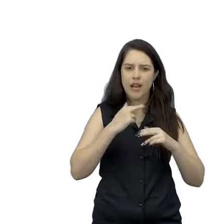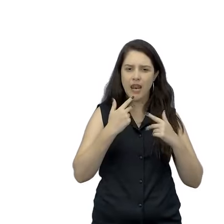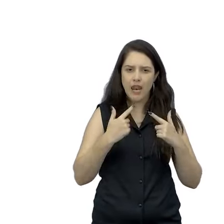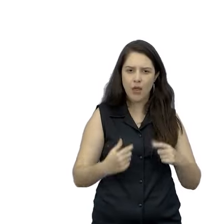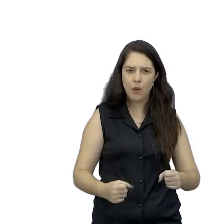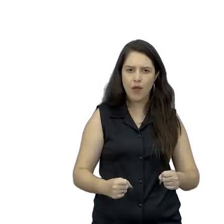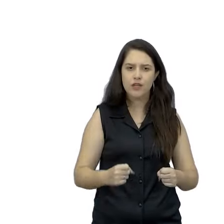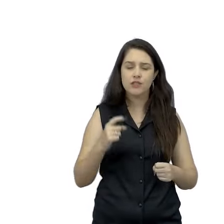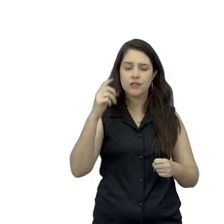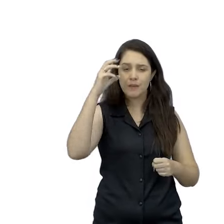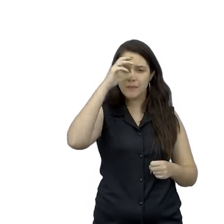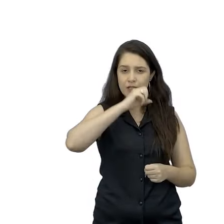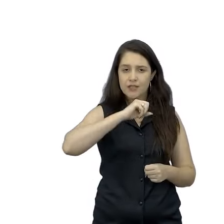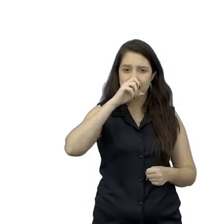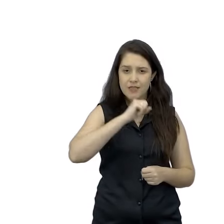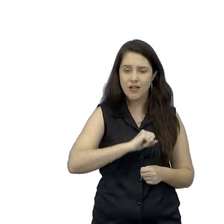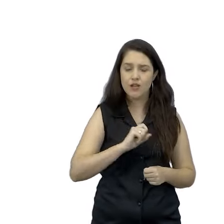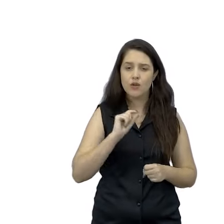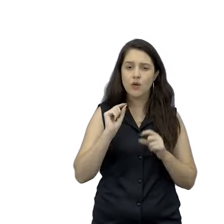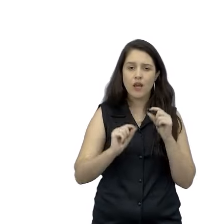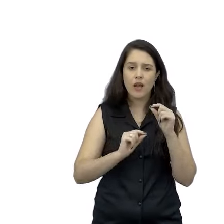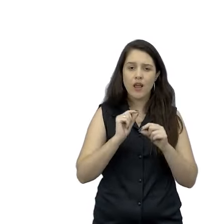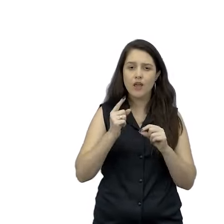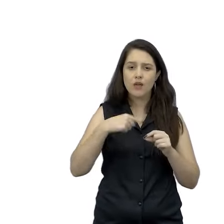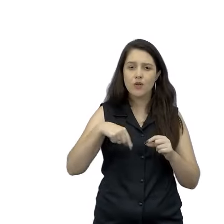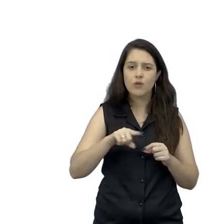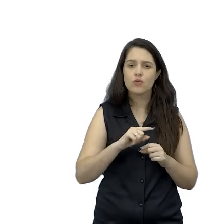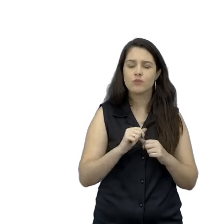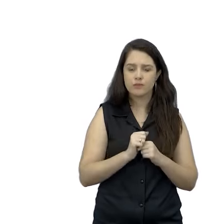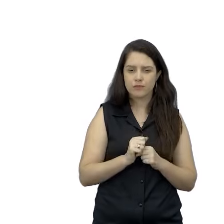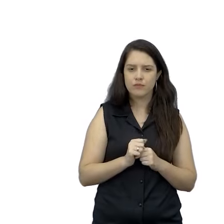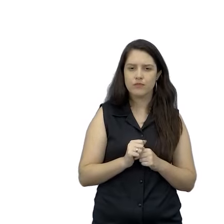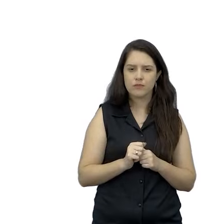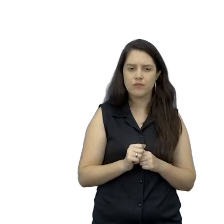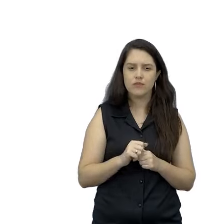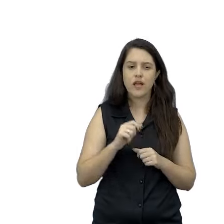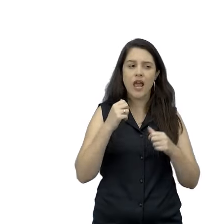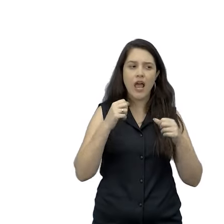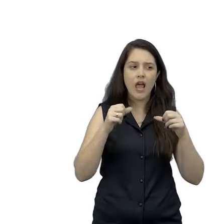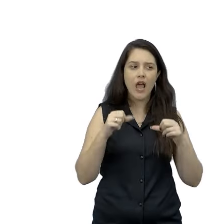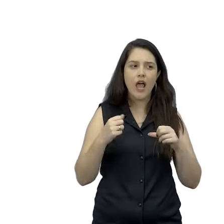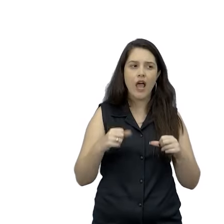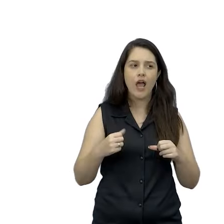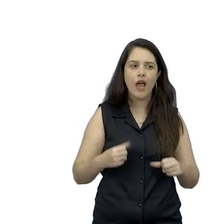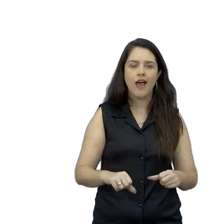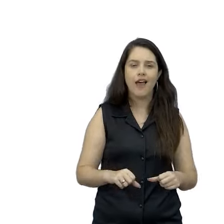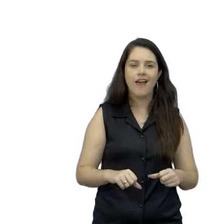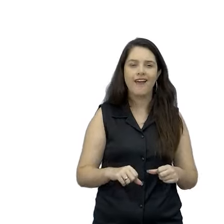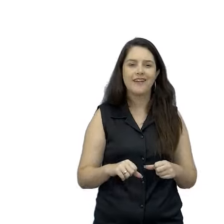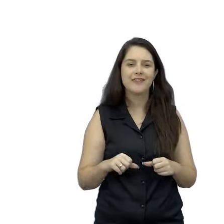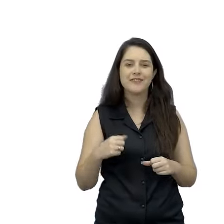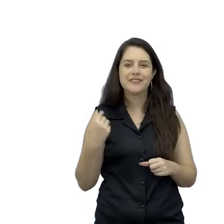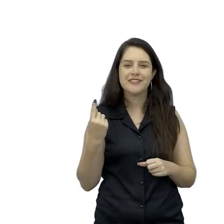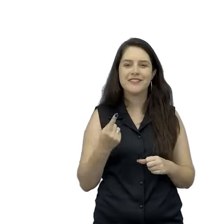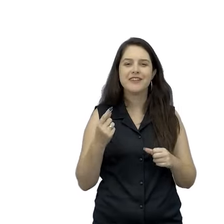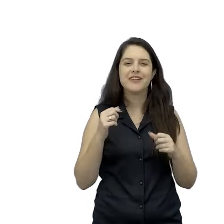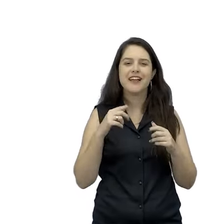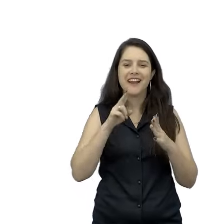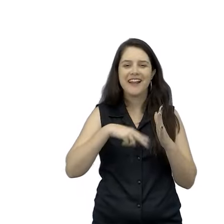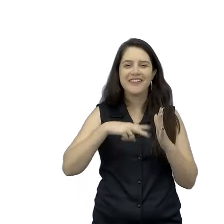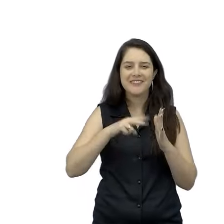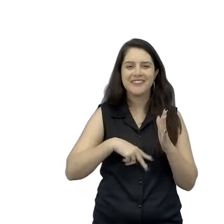esquema mental, né? Daquilo que eles estão lendo diante dos seus olhos, porque ler vai além dos olhos, né? Então, o que é a leitura?